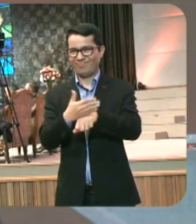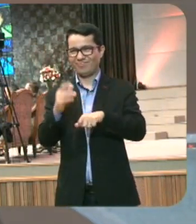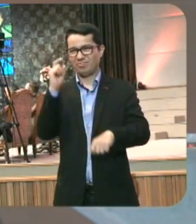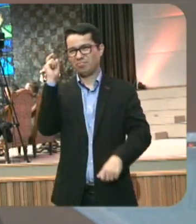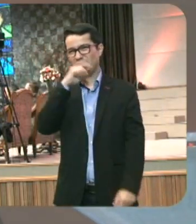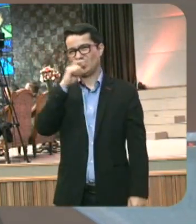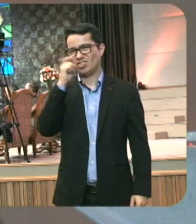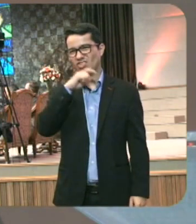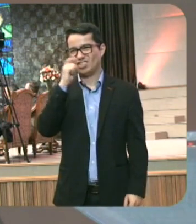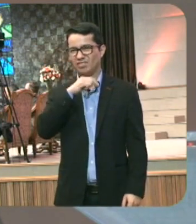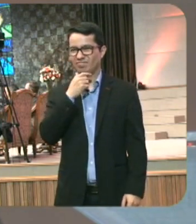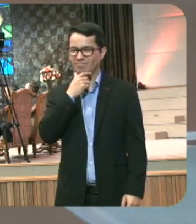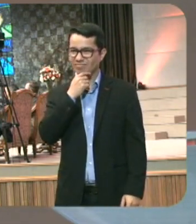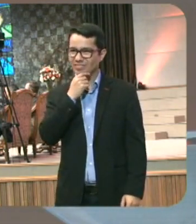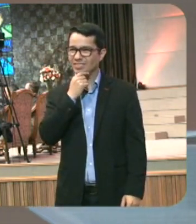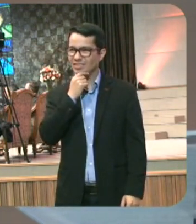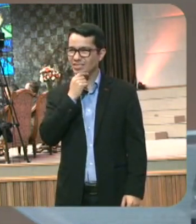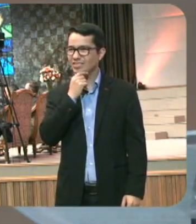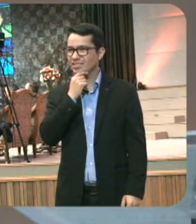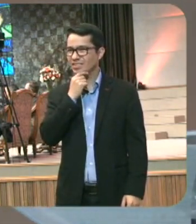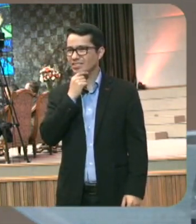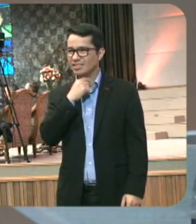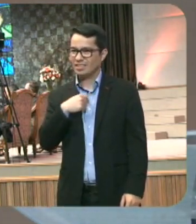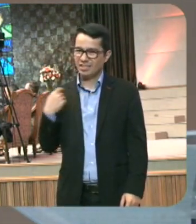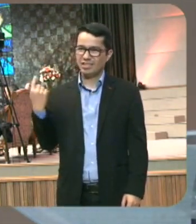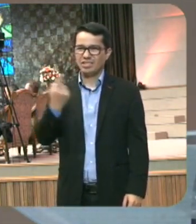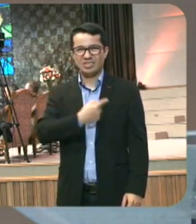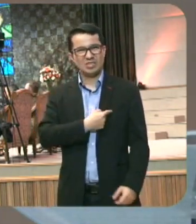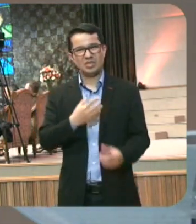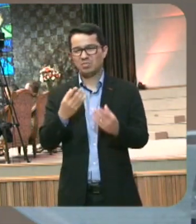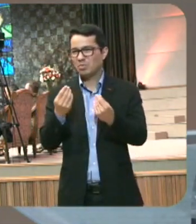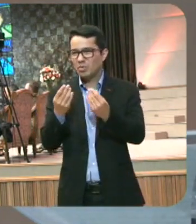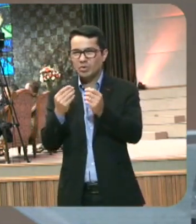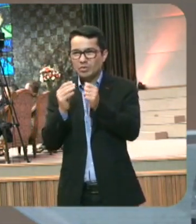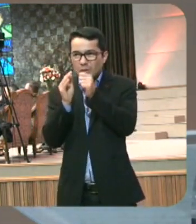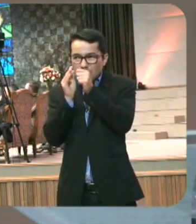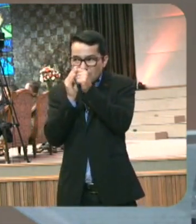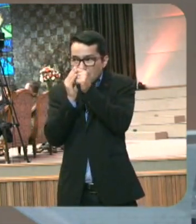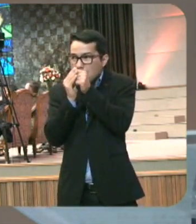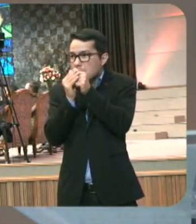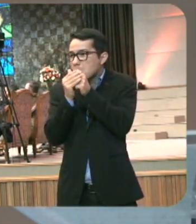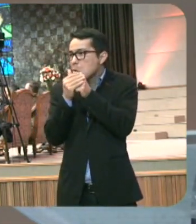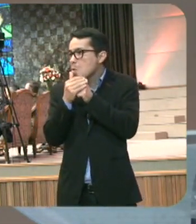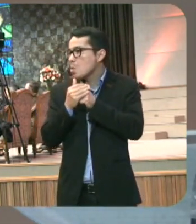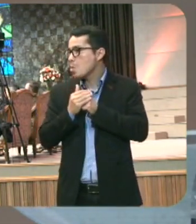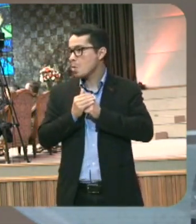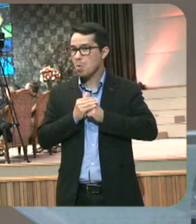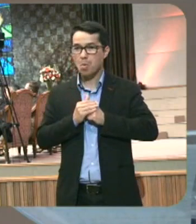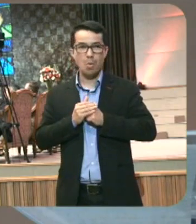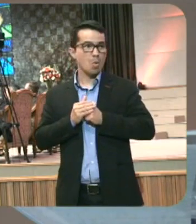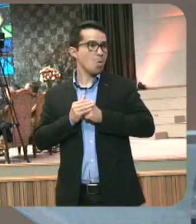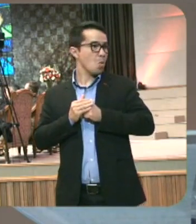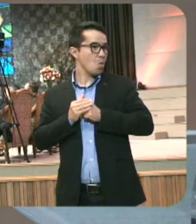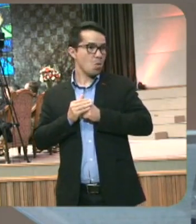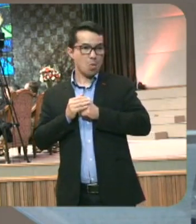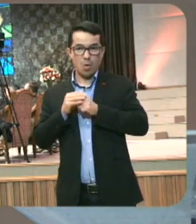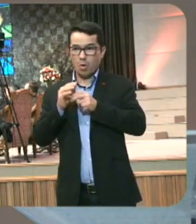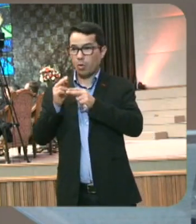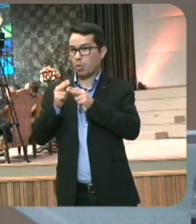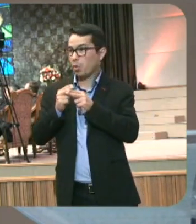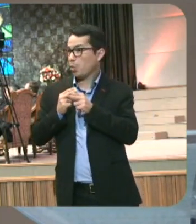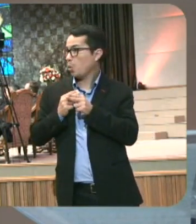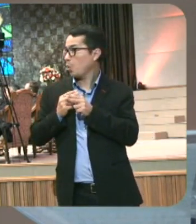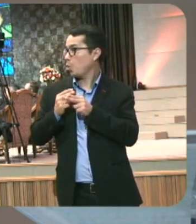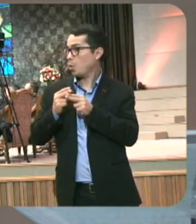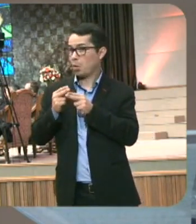A gente tenta resolver os nossos problemas escondendo. A gente tenta resolver os